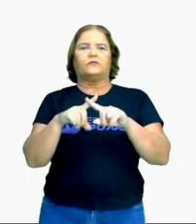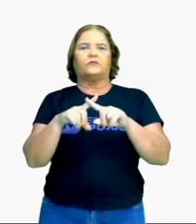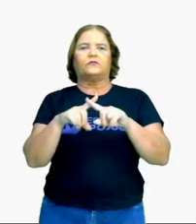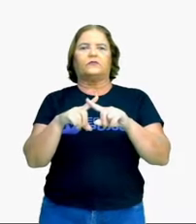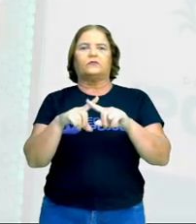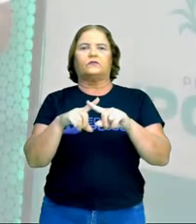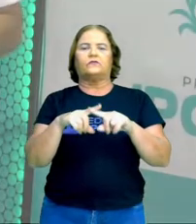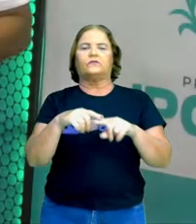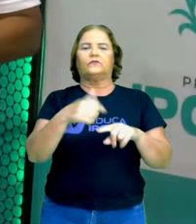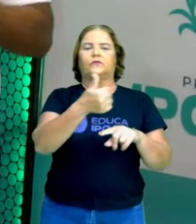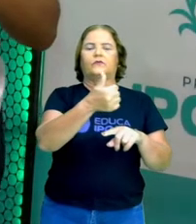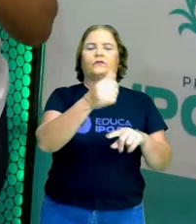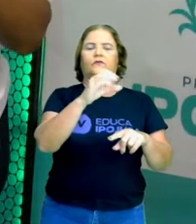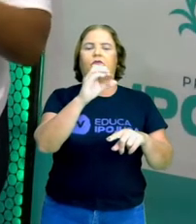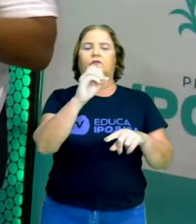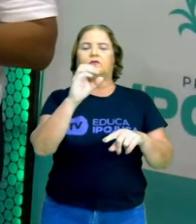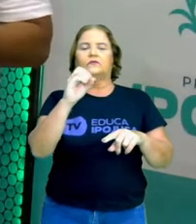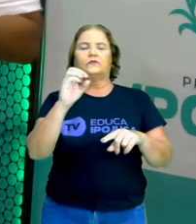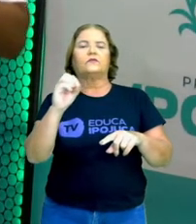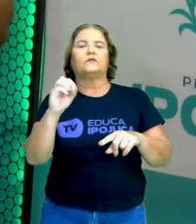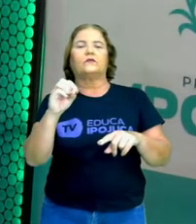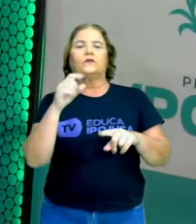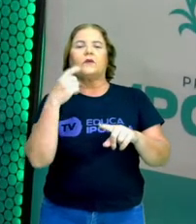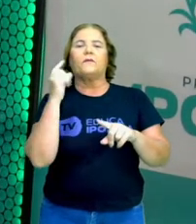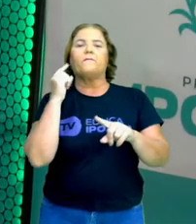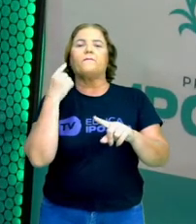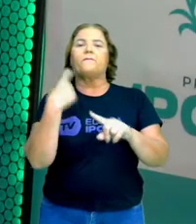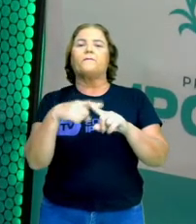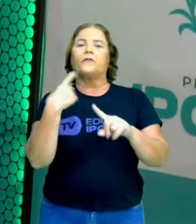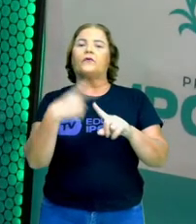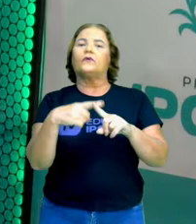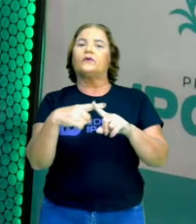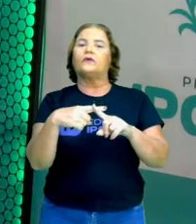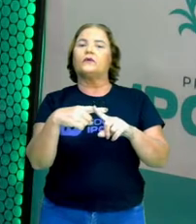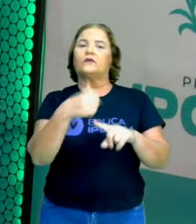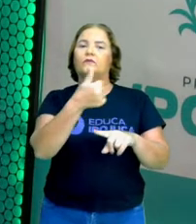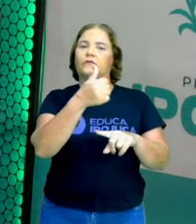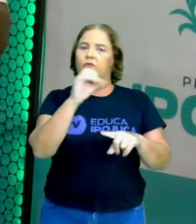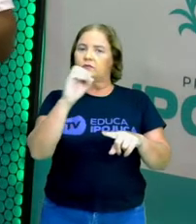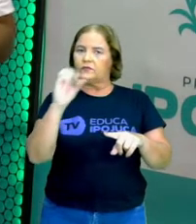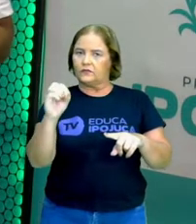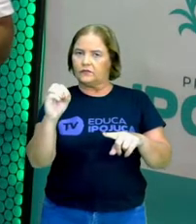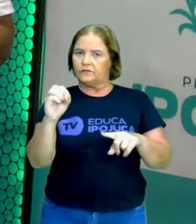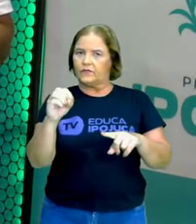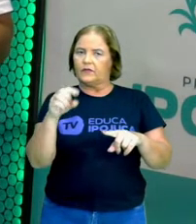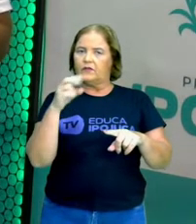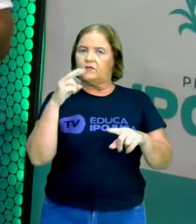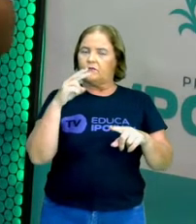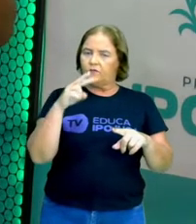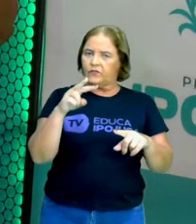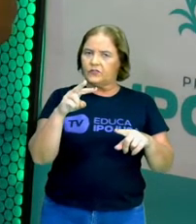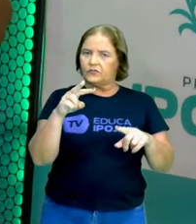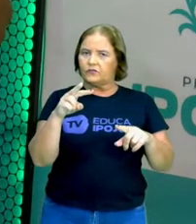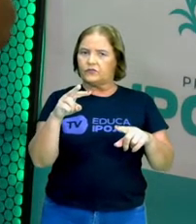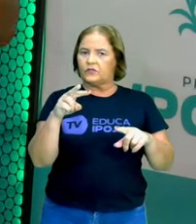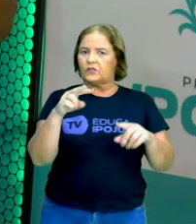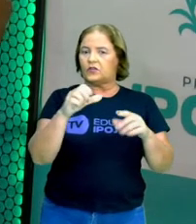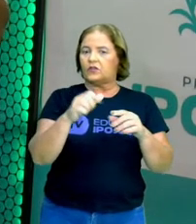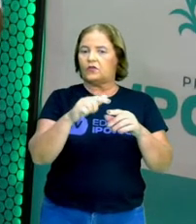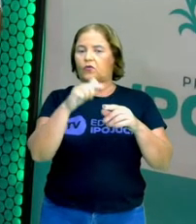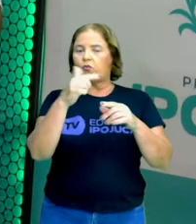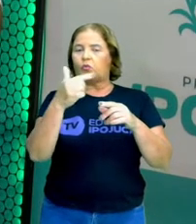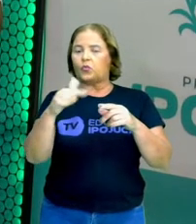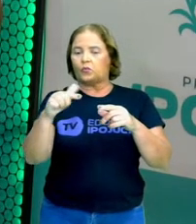100. Por que por 100? Note que a dízima, o período, tem dois algarismos. No